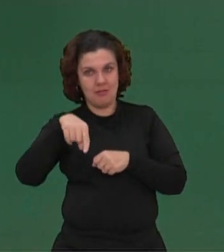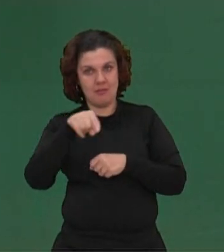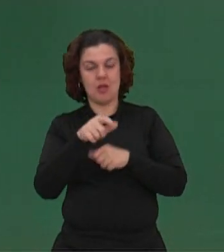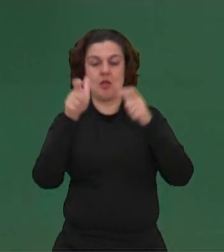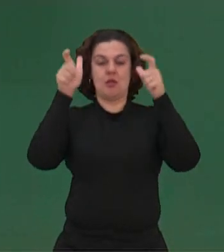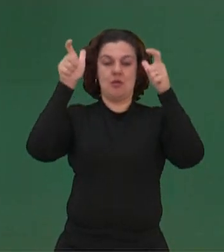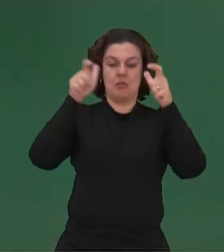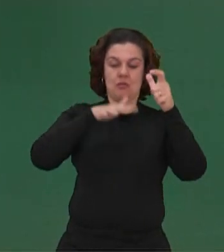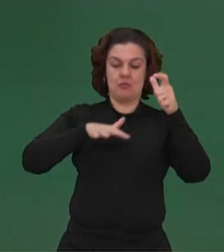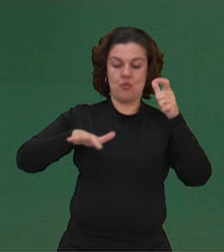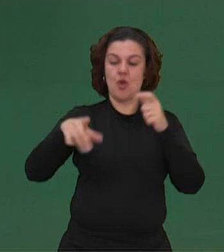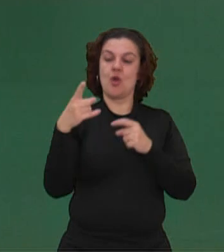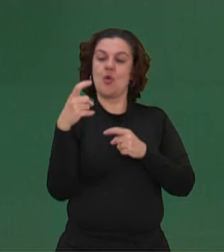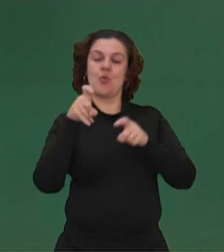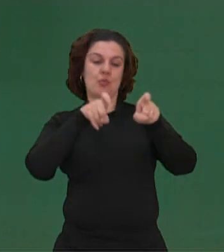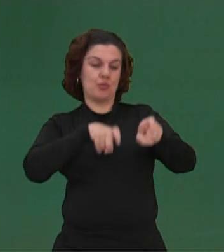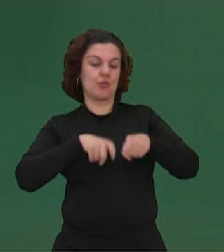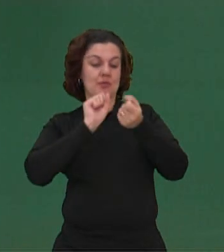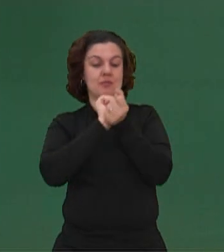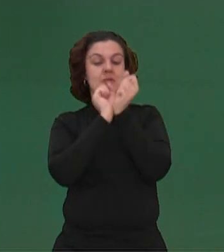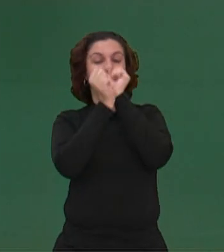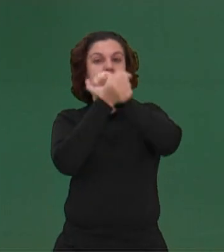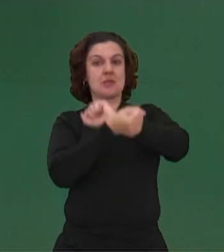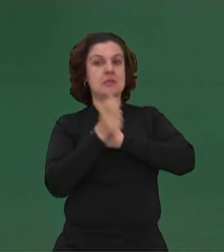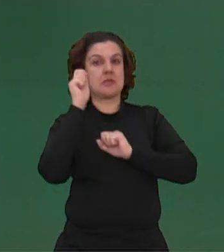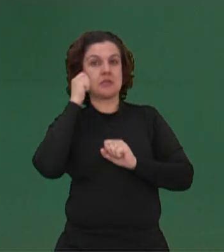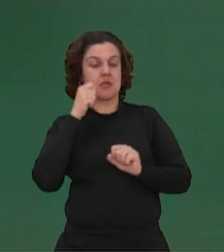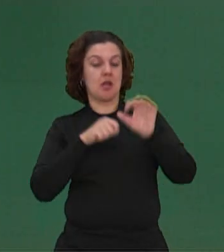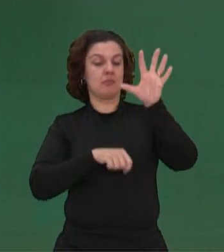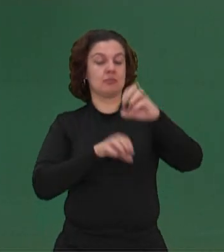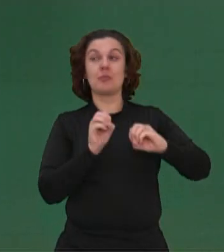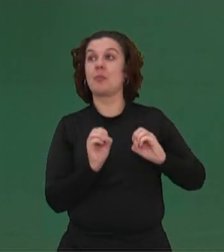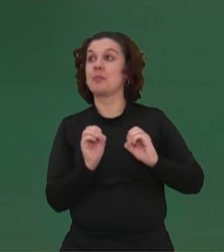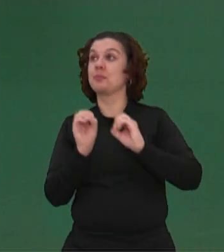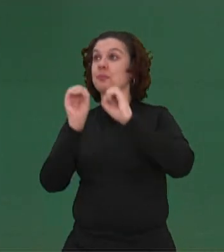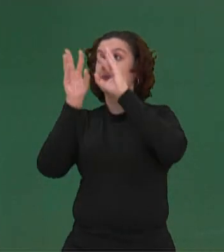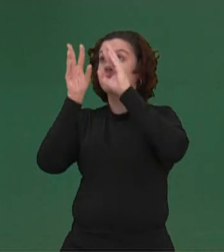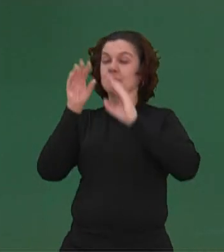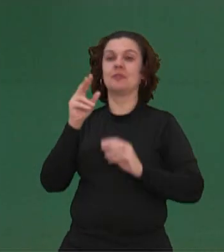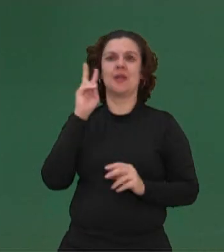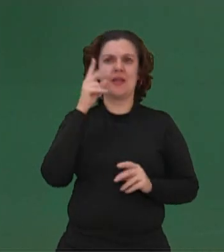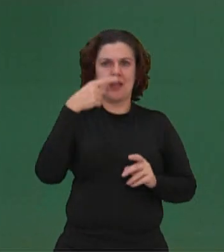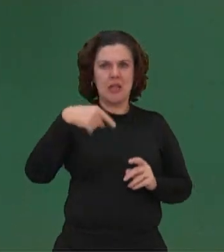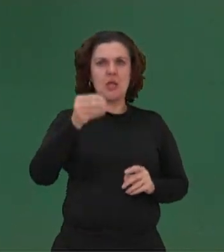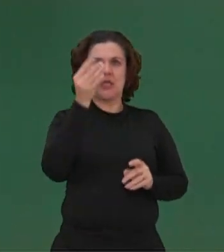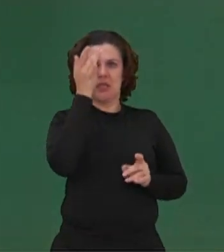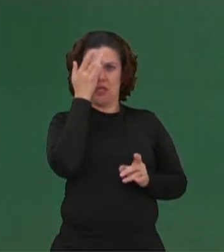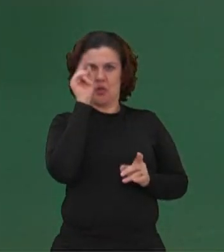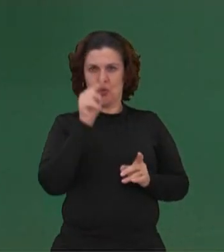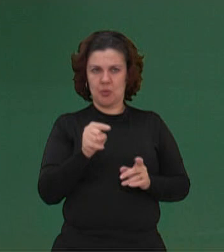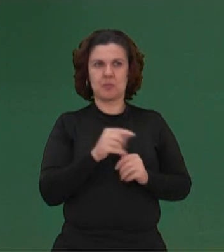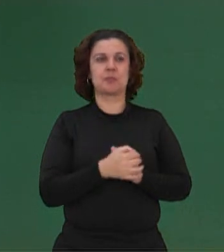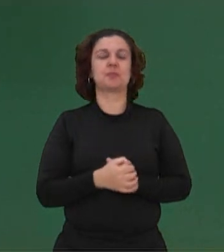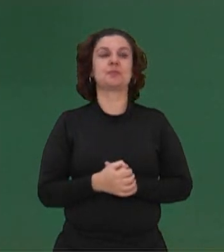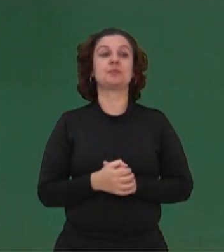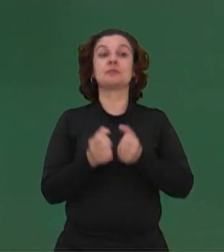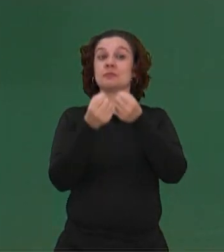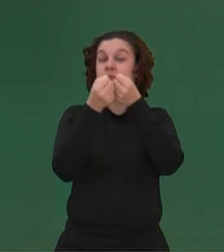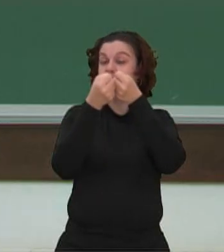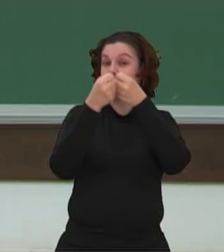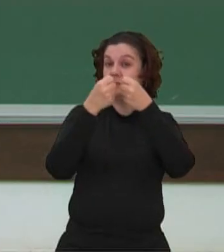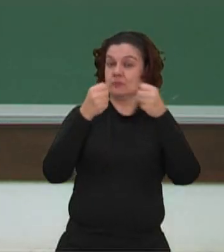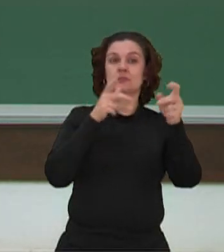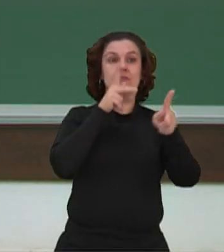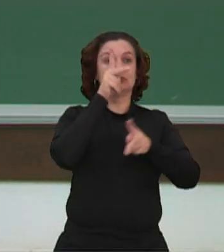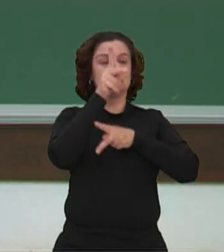um produto só, mão de obra escrava para exportação. Você já decorou isso bem fácil. A maior parte